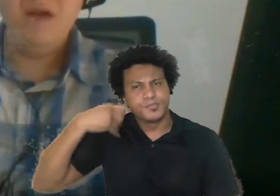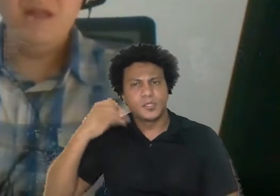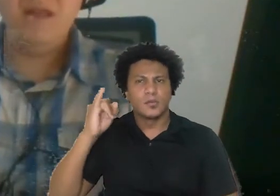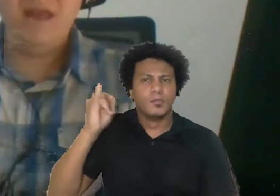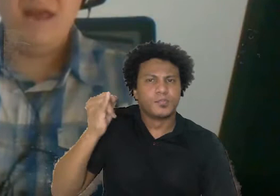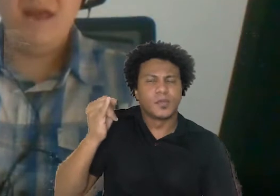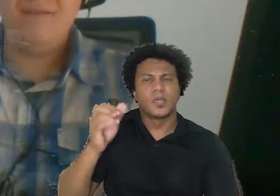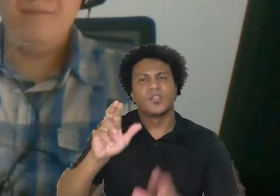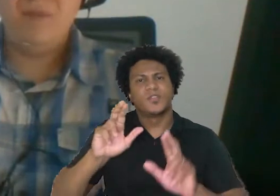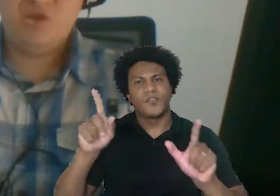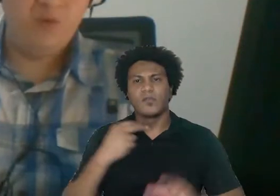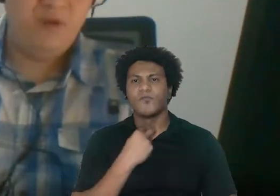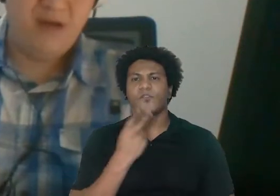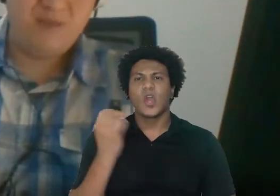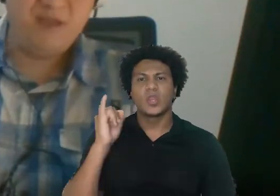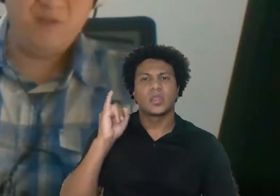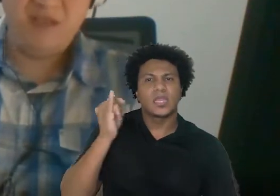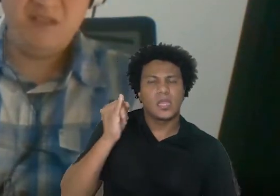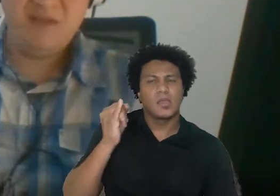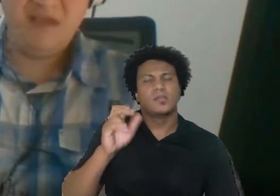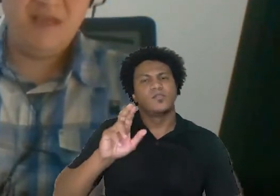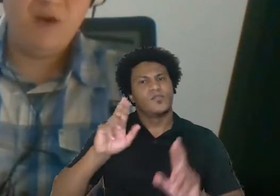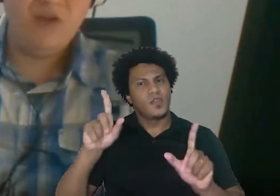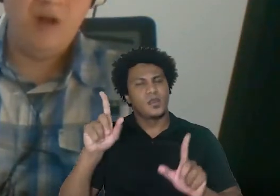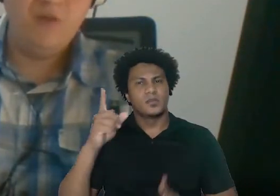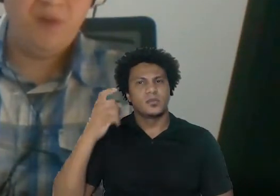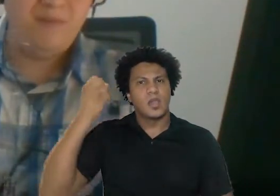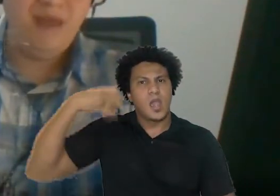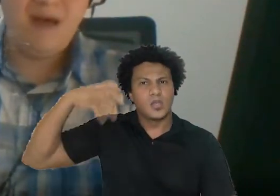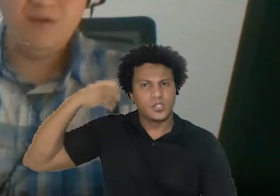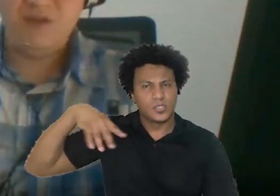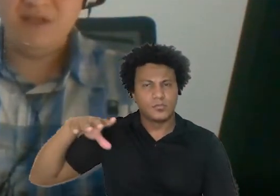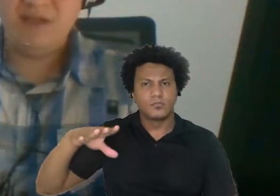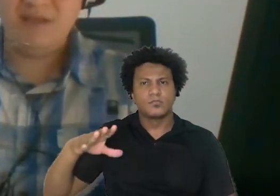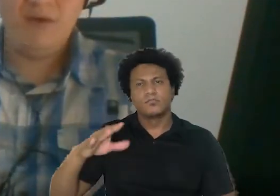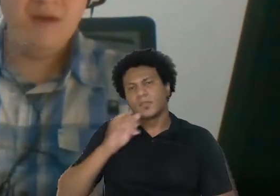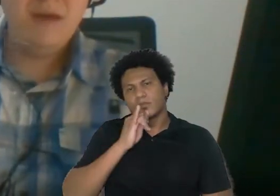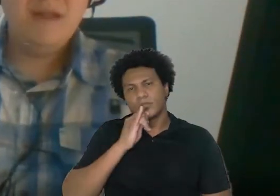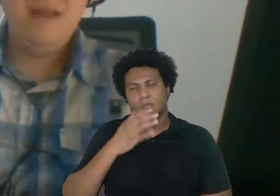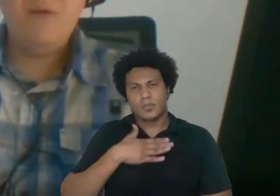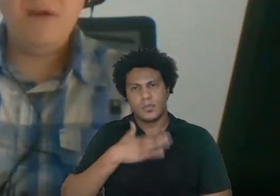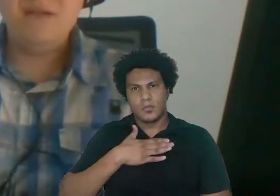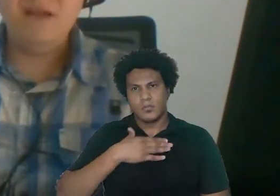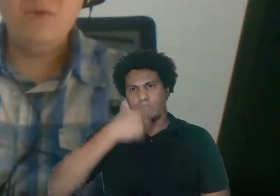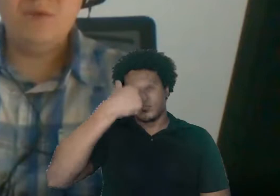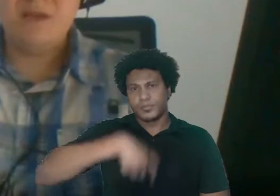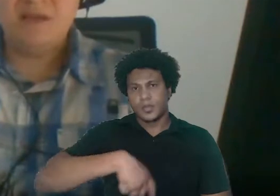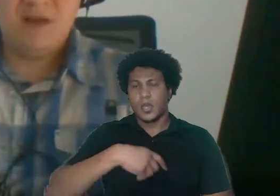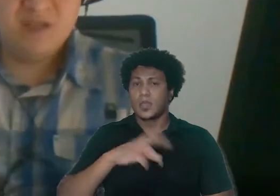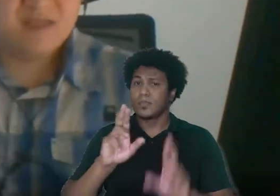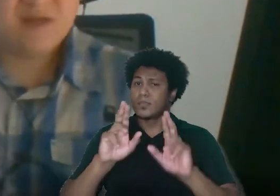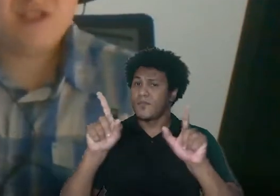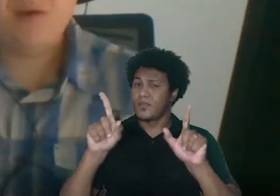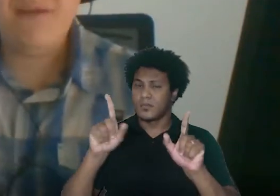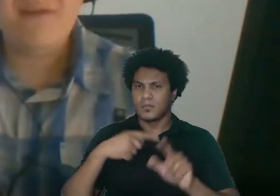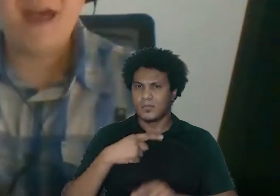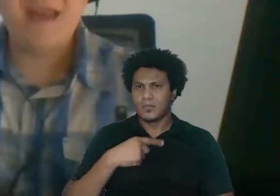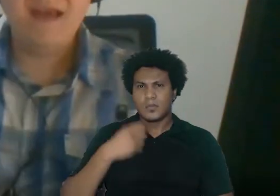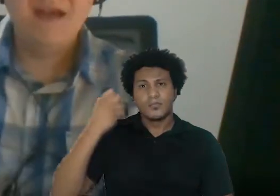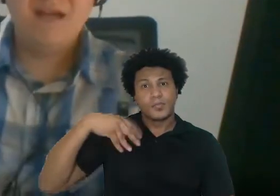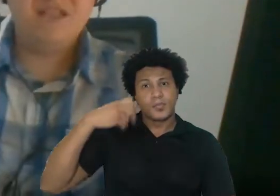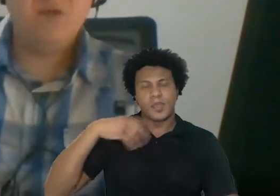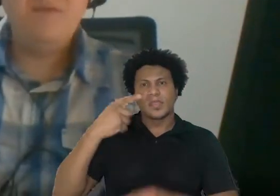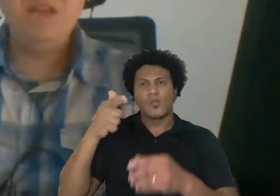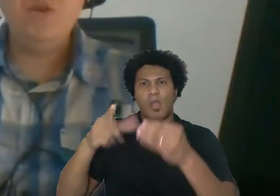exemplo, sobre as perspectivas que eu adoto para minha audiodescrição, não executa. Na audiodescrição a gente não